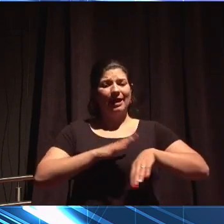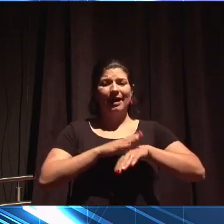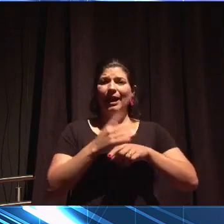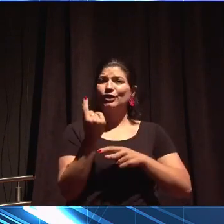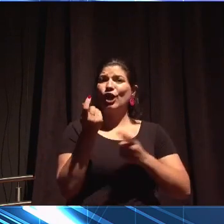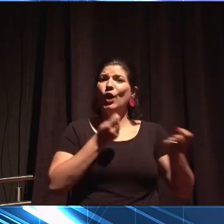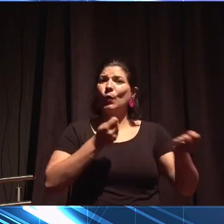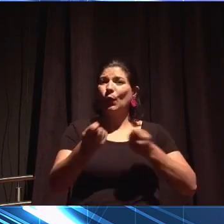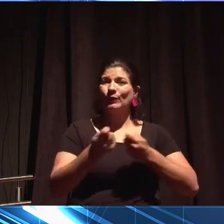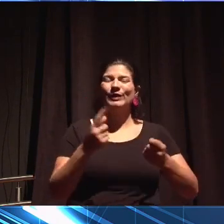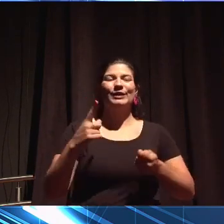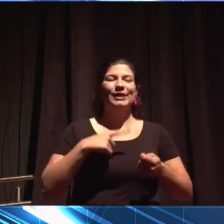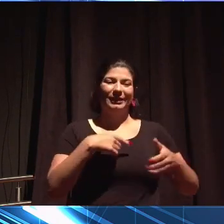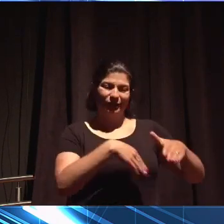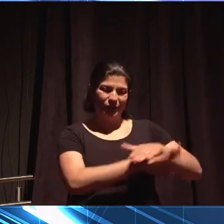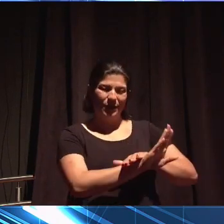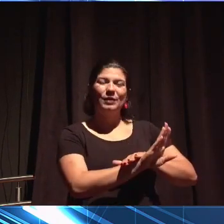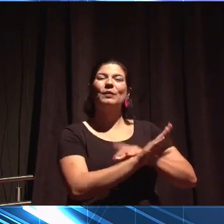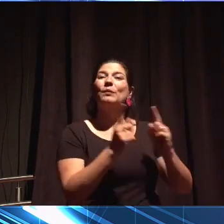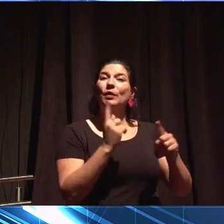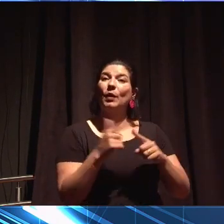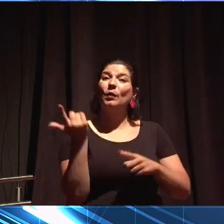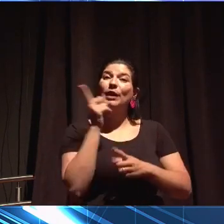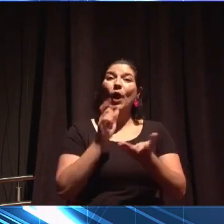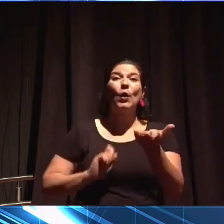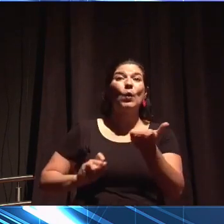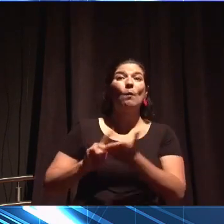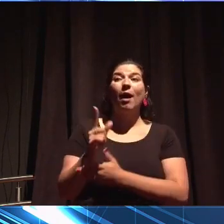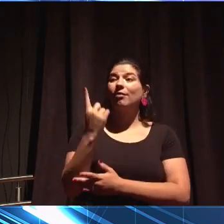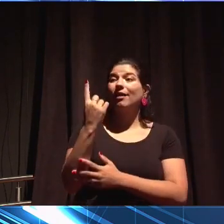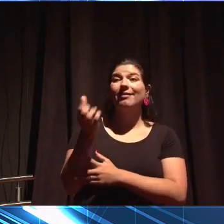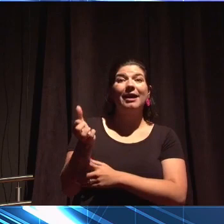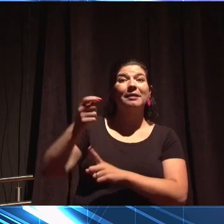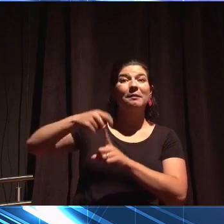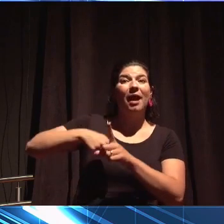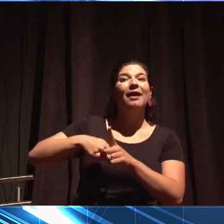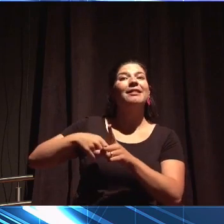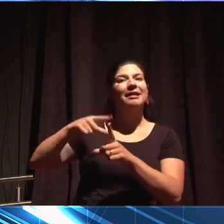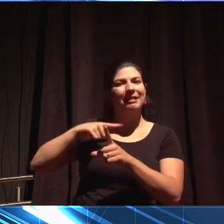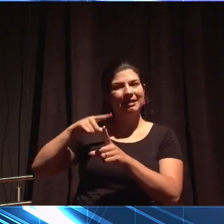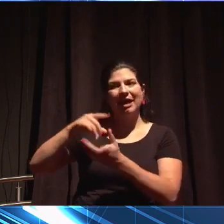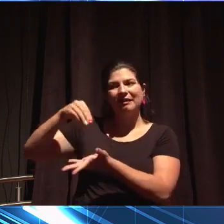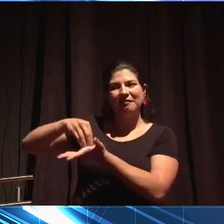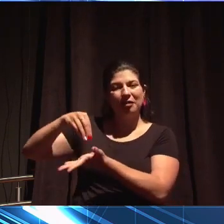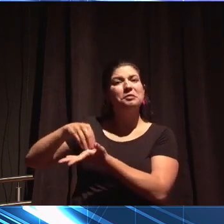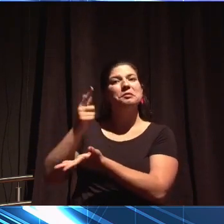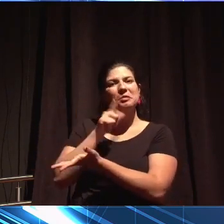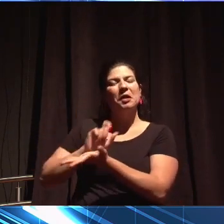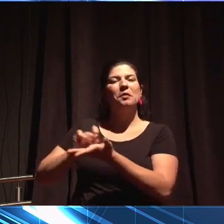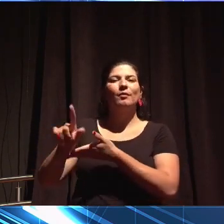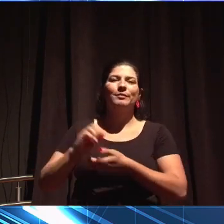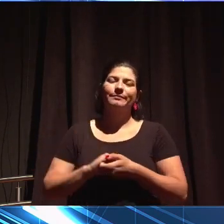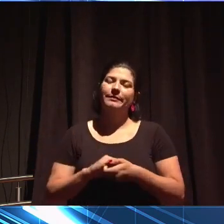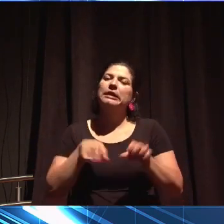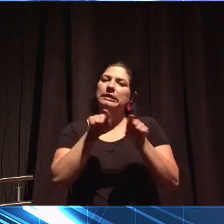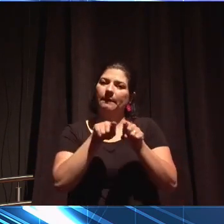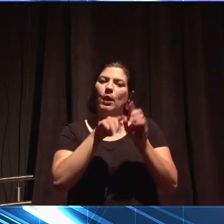da reservada, porque você conseguiu comprar 16 meses restantes, né? Exato. E um conceito também que, cara, a gente tem que levar em consideração